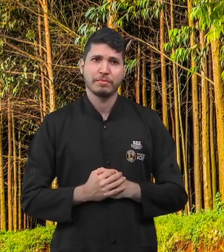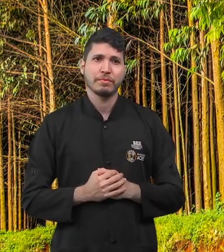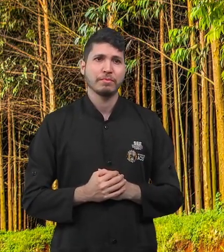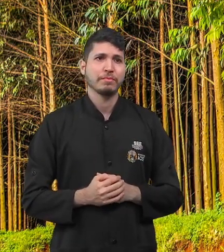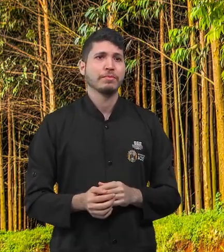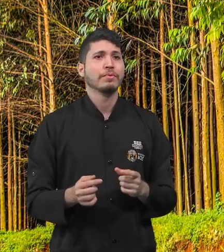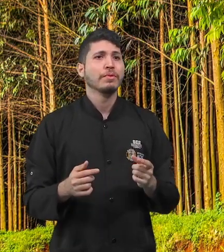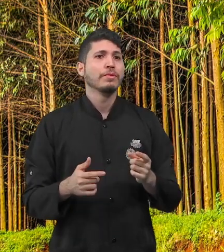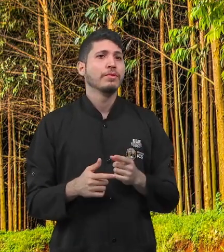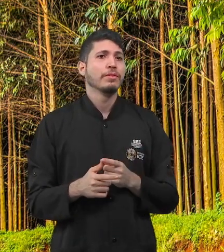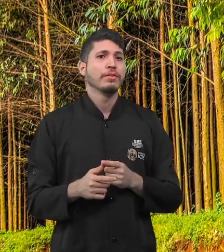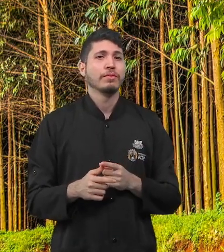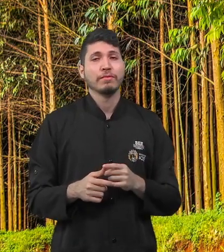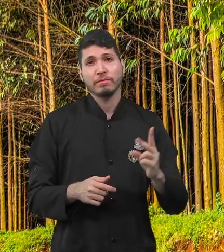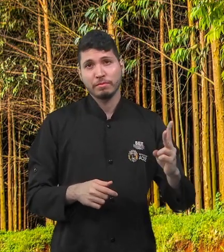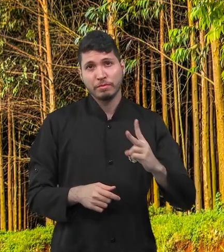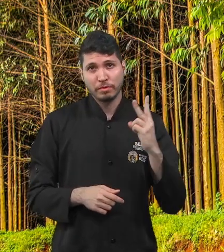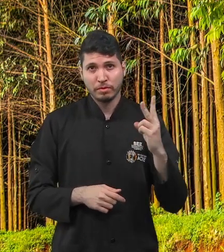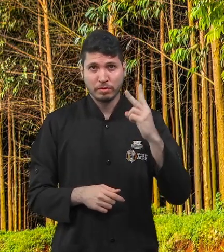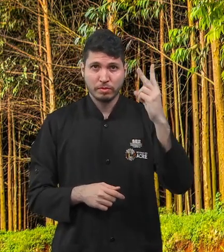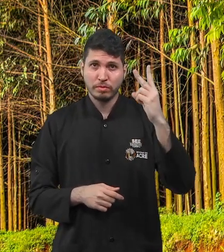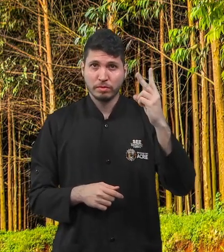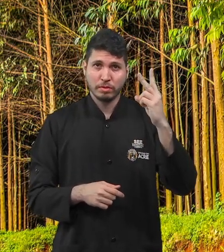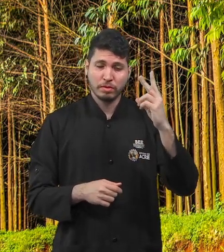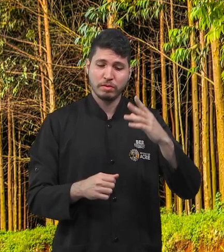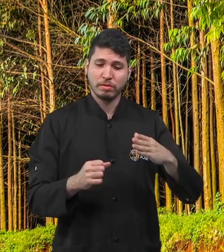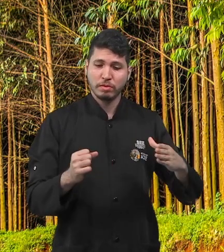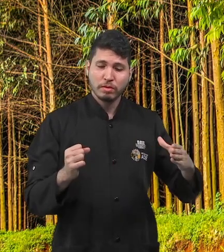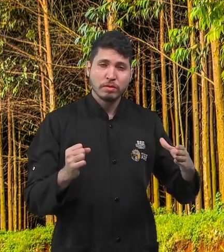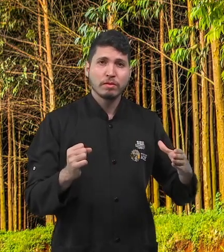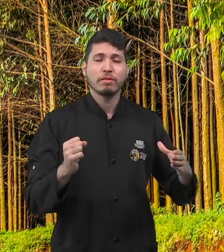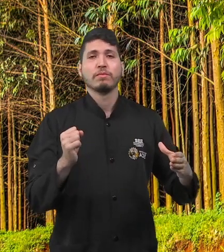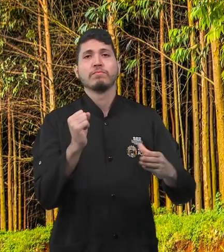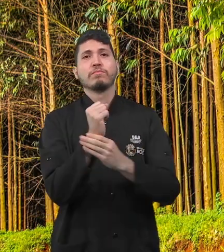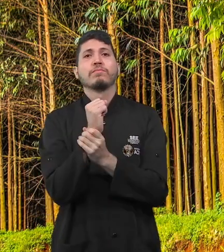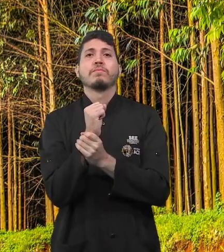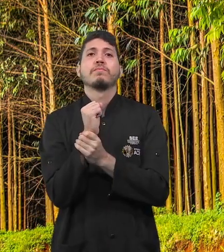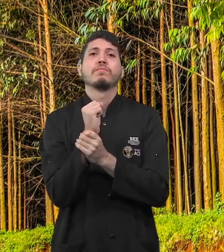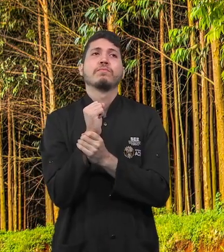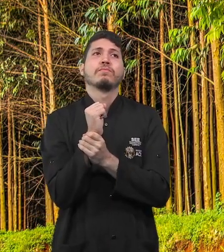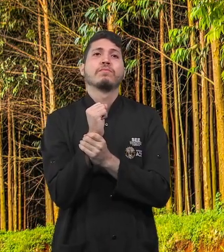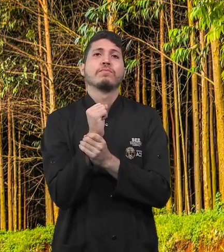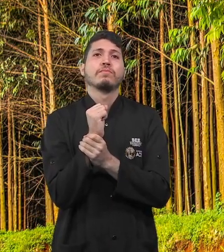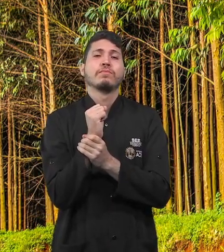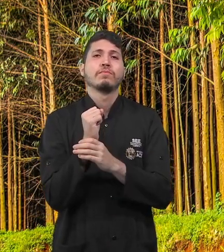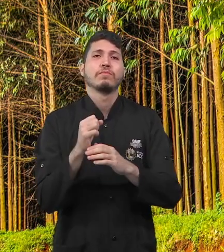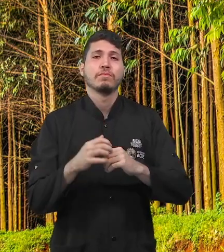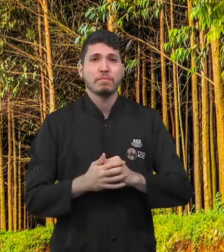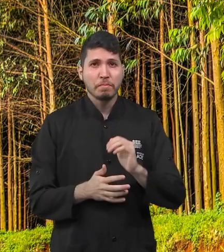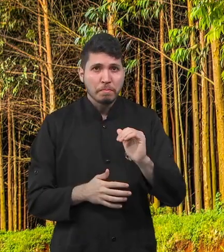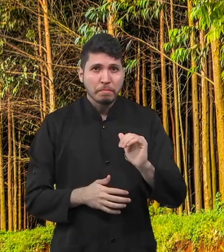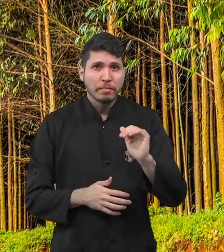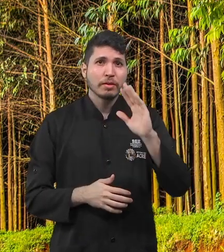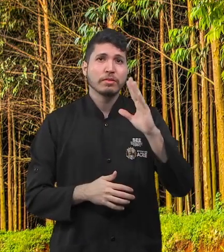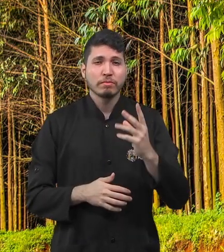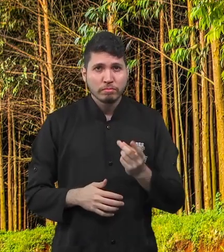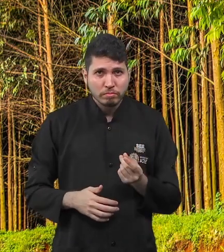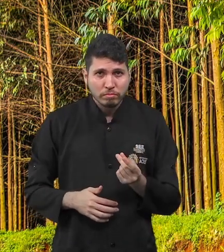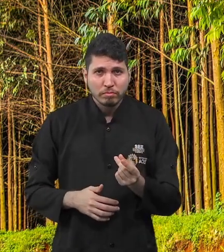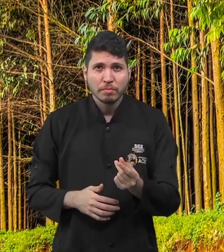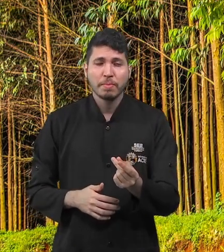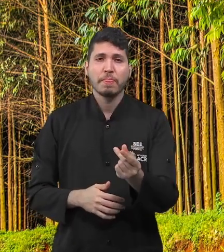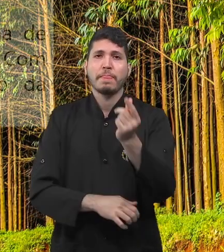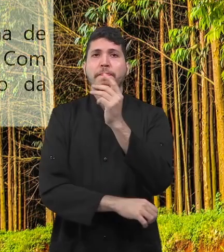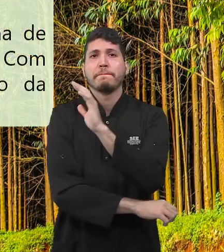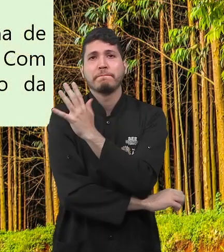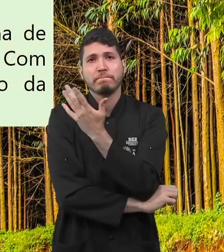floresta, valorizando a conservação. Ele visa tornar a floresta mais rentável e, ao mesmo tempo, valoriza a